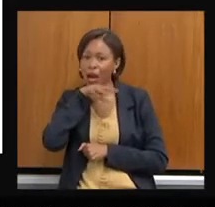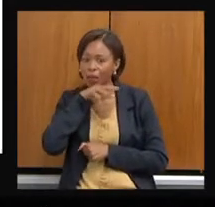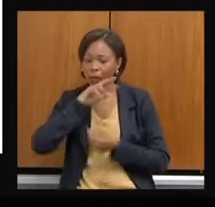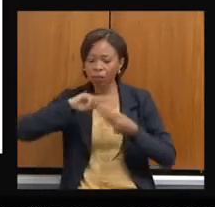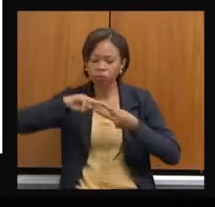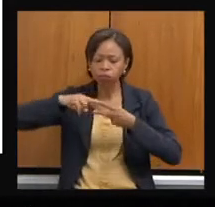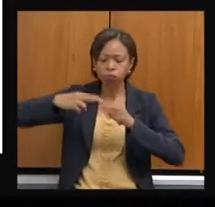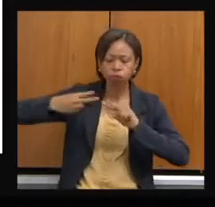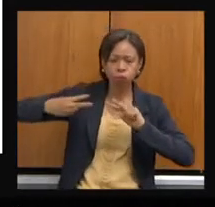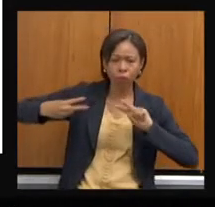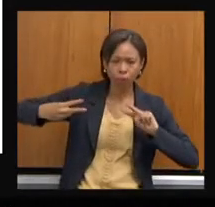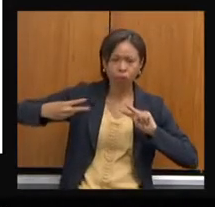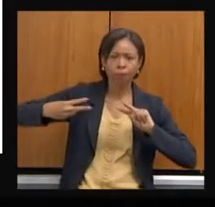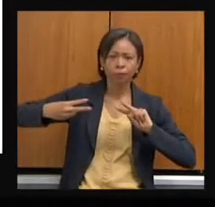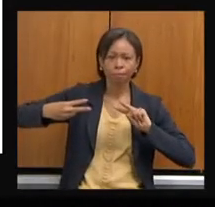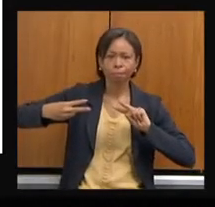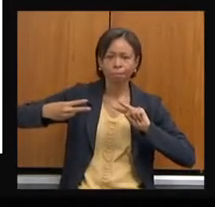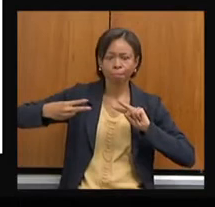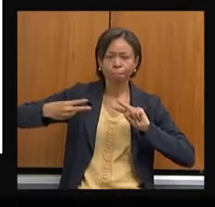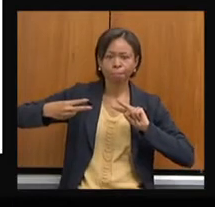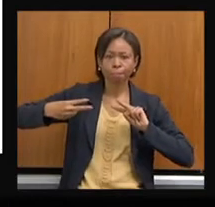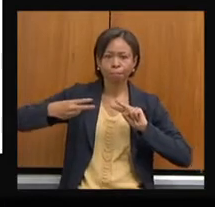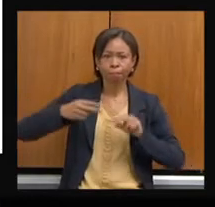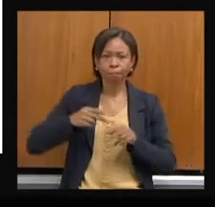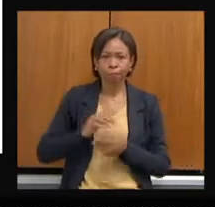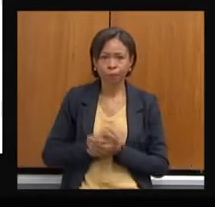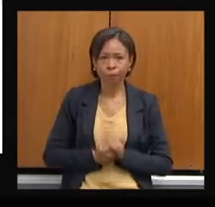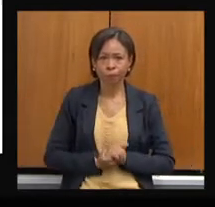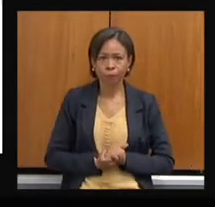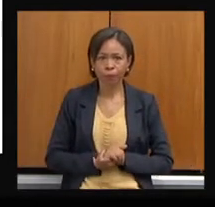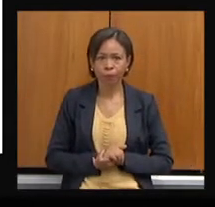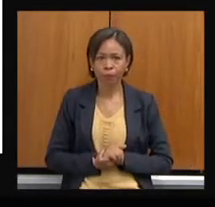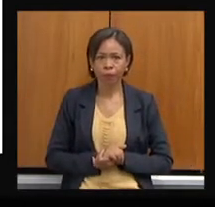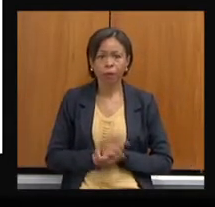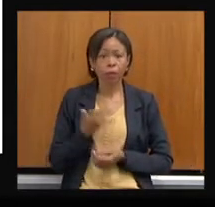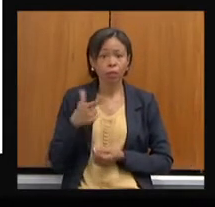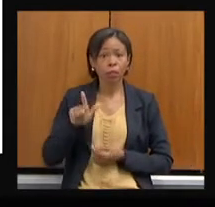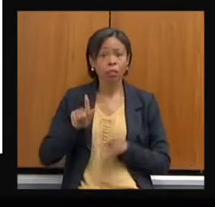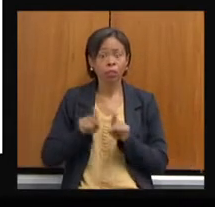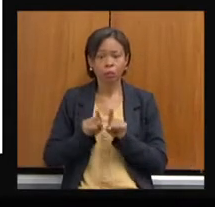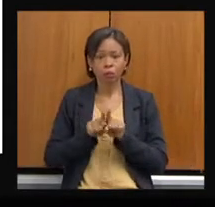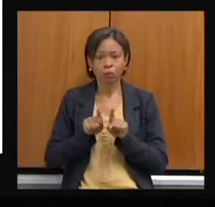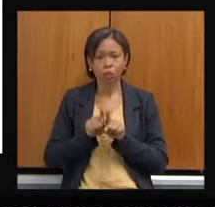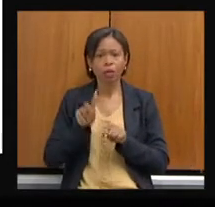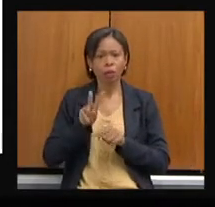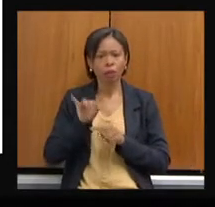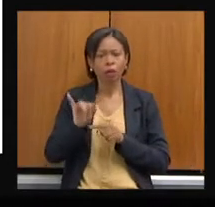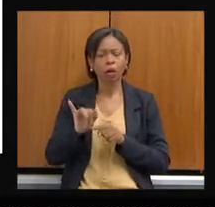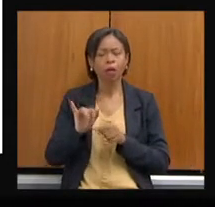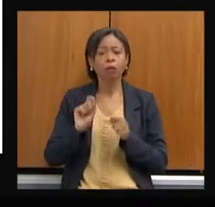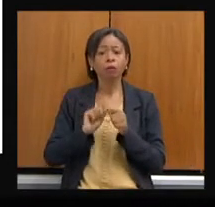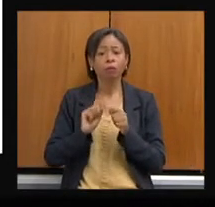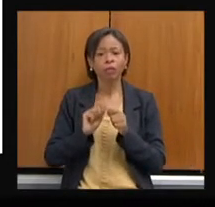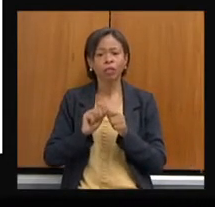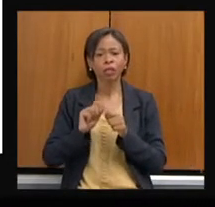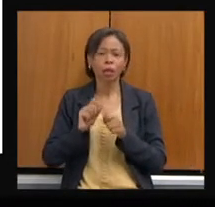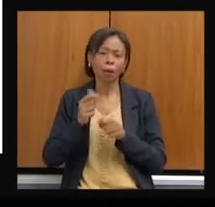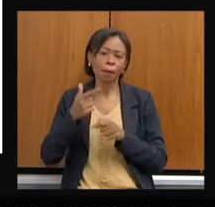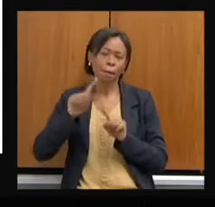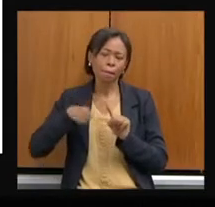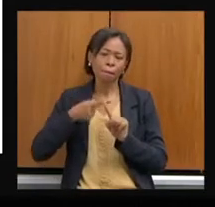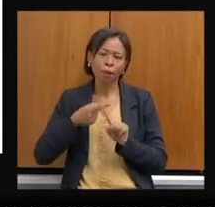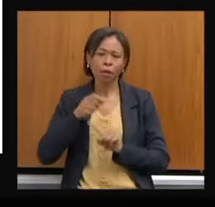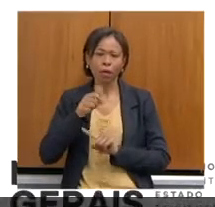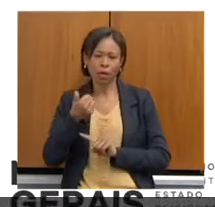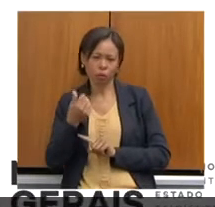eventos chancelados pela pro genética pro fêmea é e outro lá em breve realizaremos os 14 eventos em